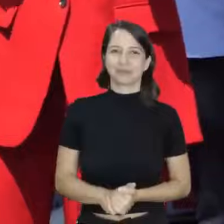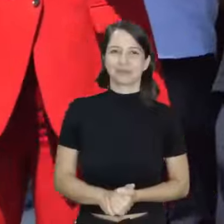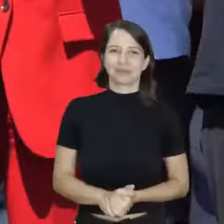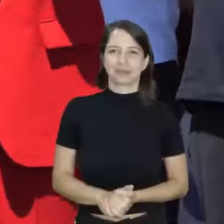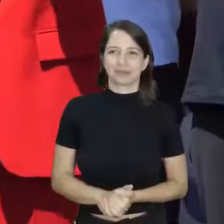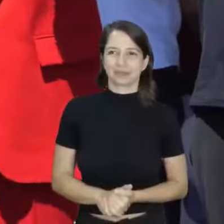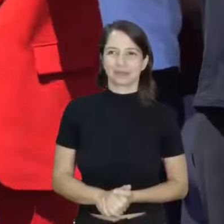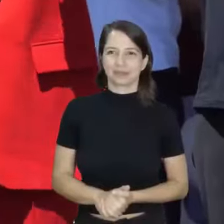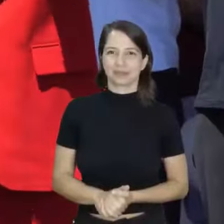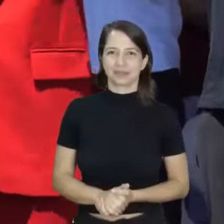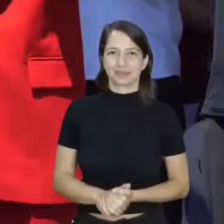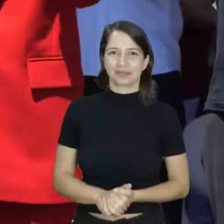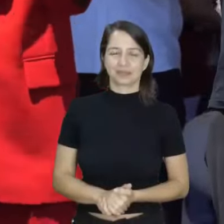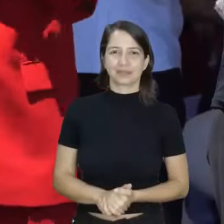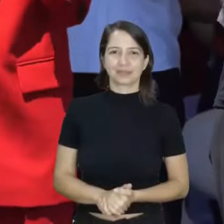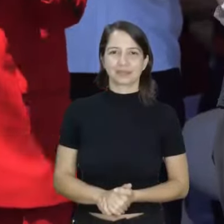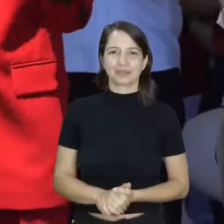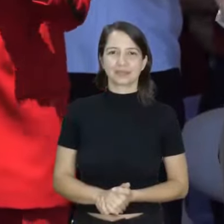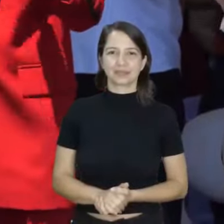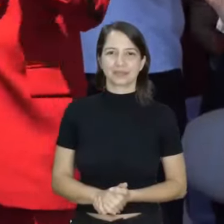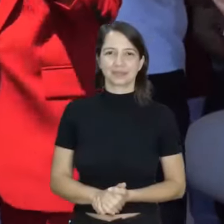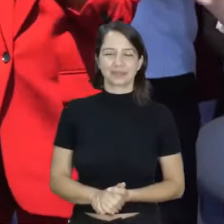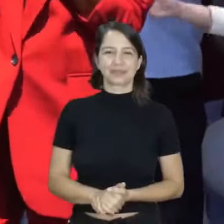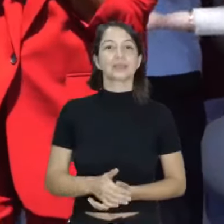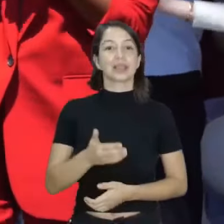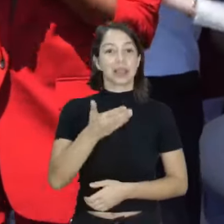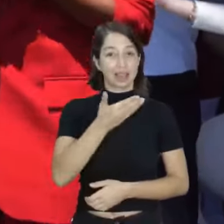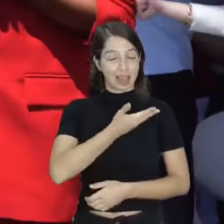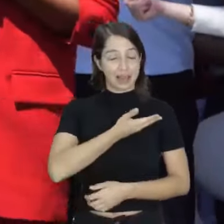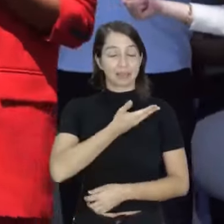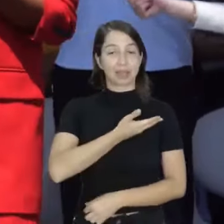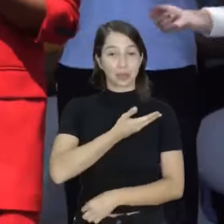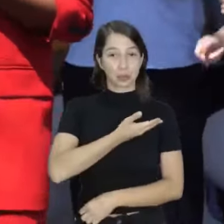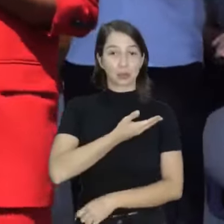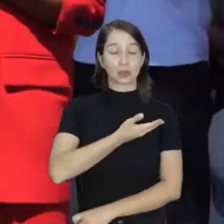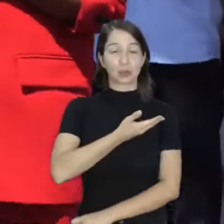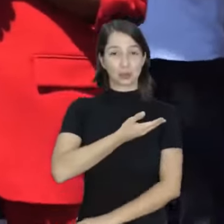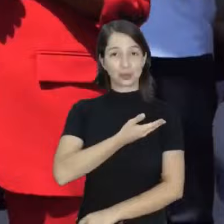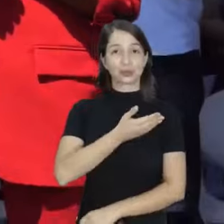Queridas companheiras e queridos companheiros